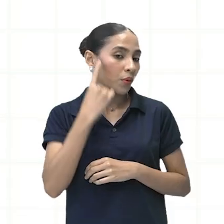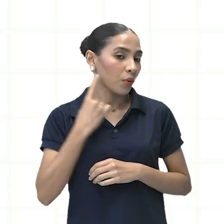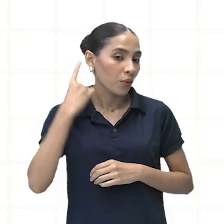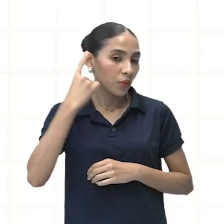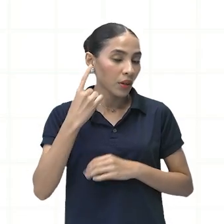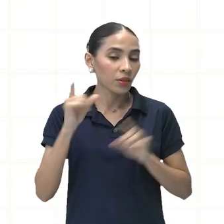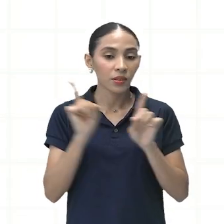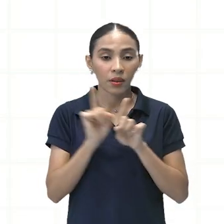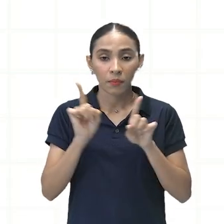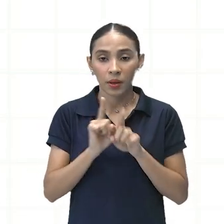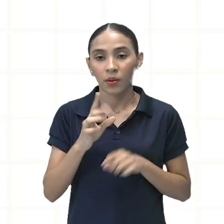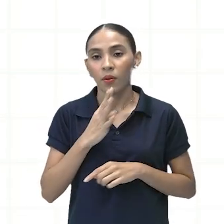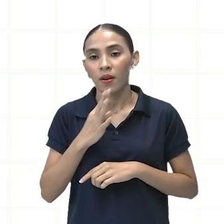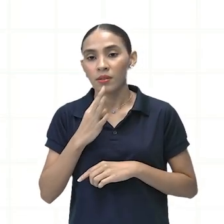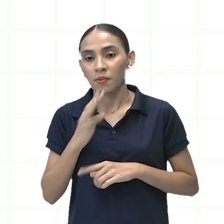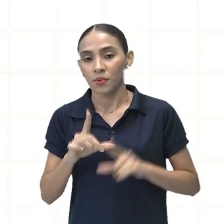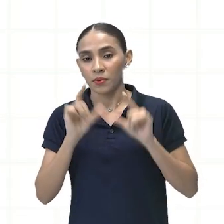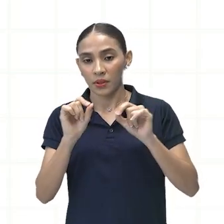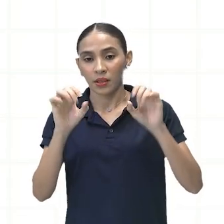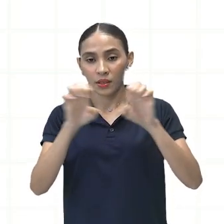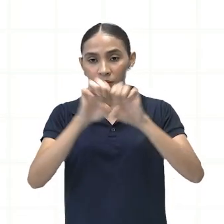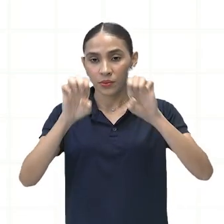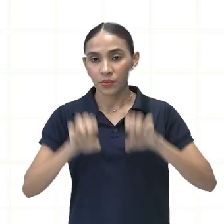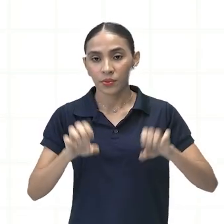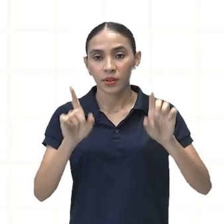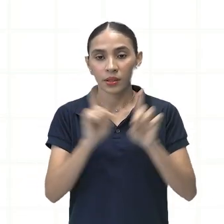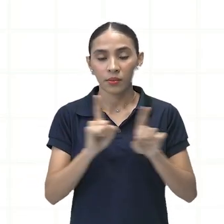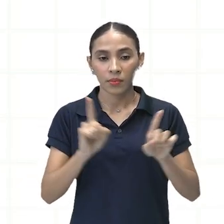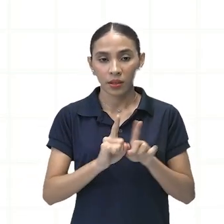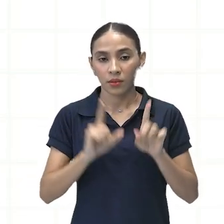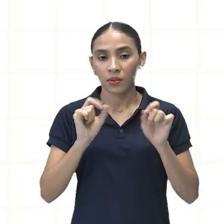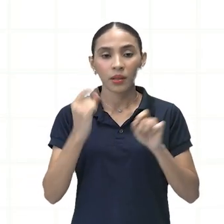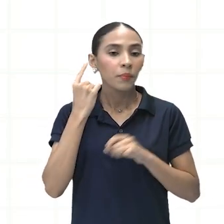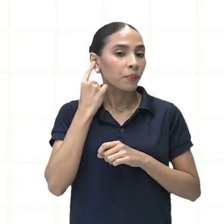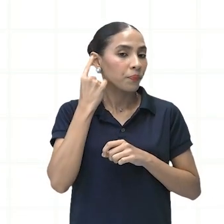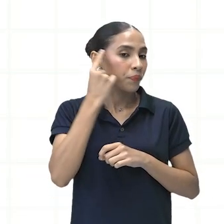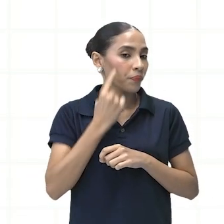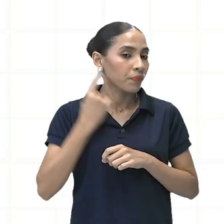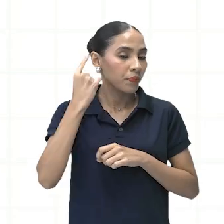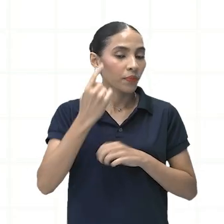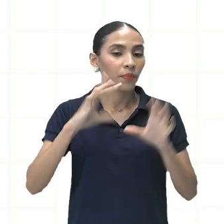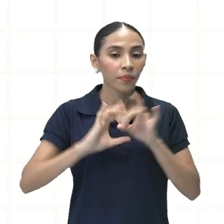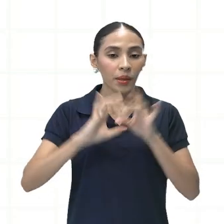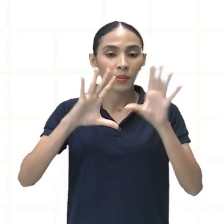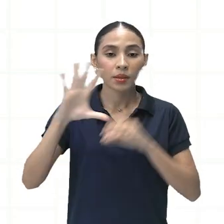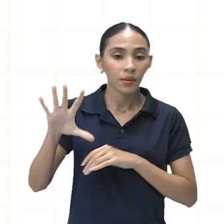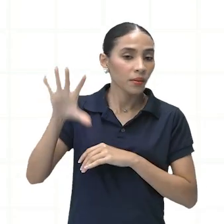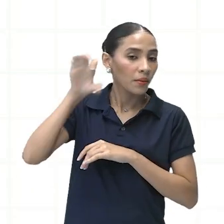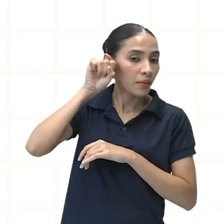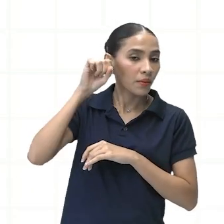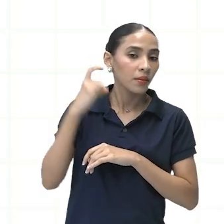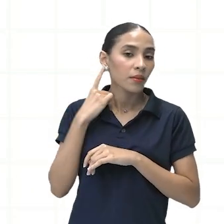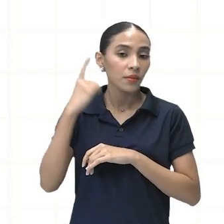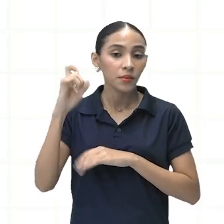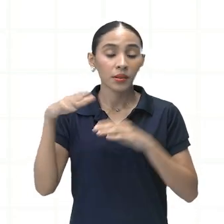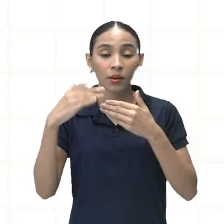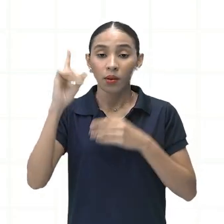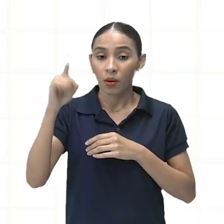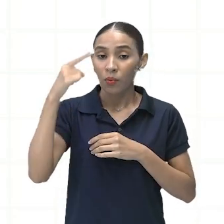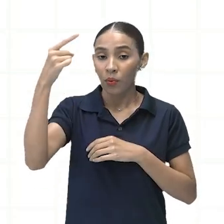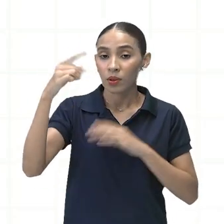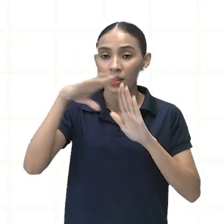e conhecemos, então, a estrutura do aparelho auditivo que nos permite captar esse som, vamos a